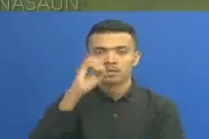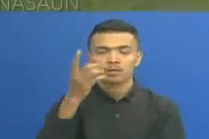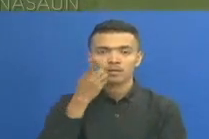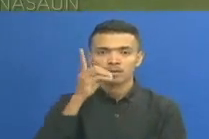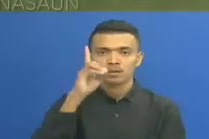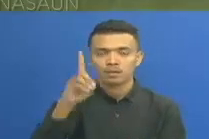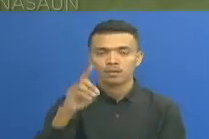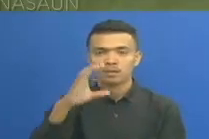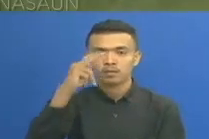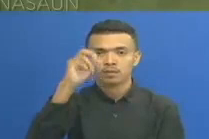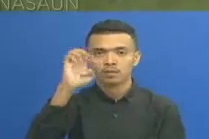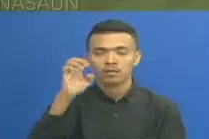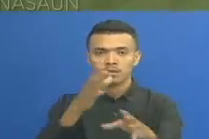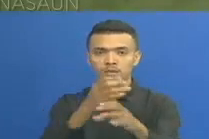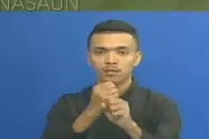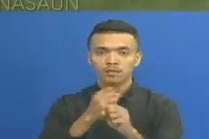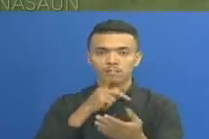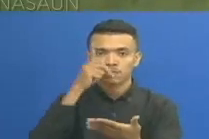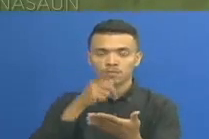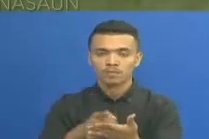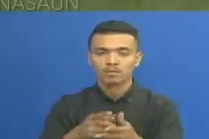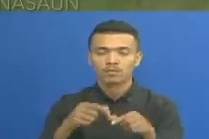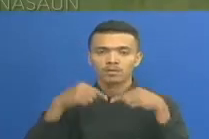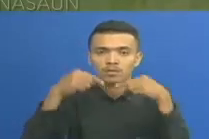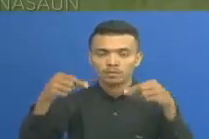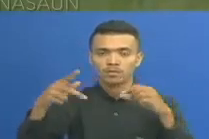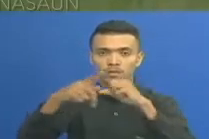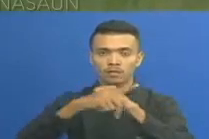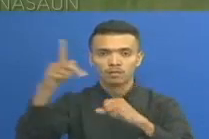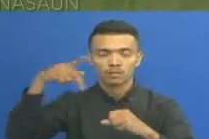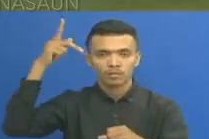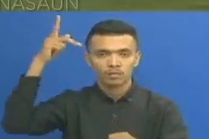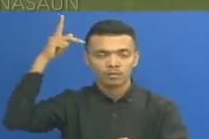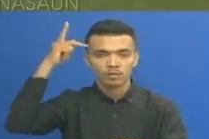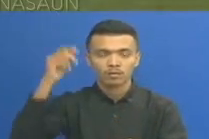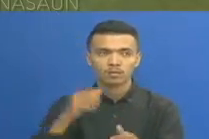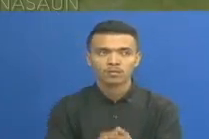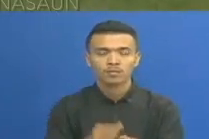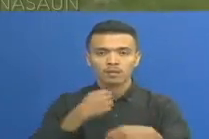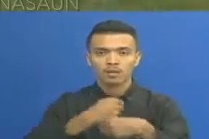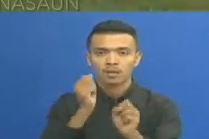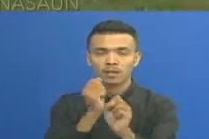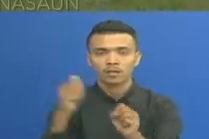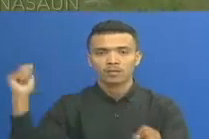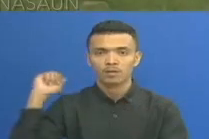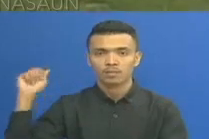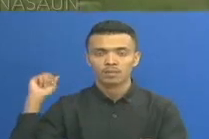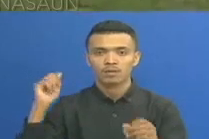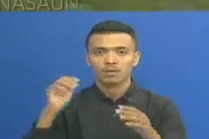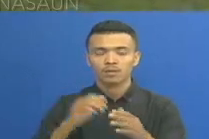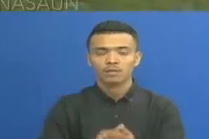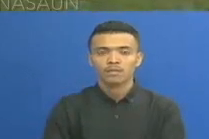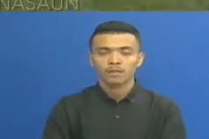clarifica. Senésimo pedido no fo autorização ba partido político Balung nebe halau mini campanha e